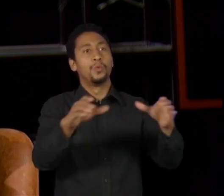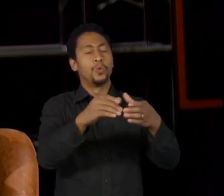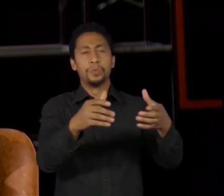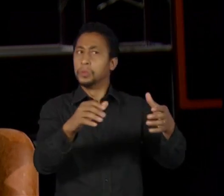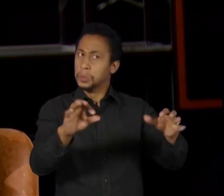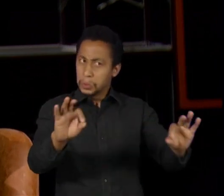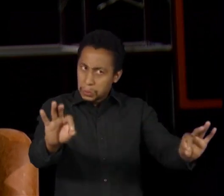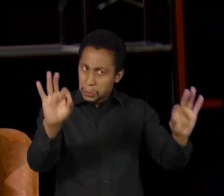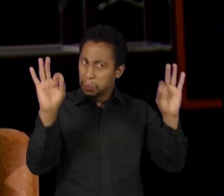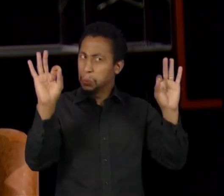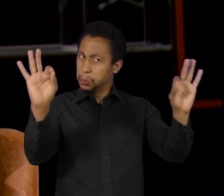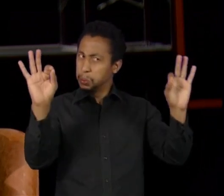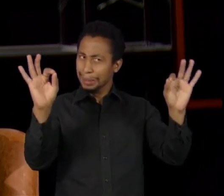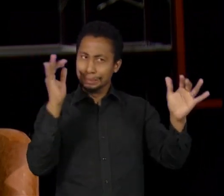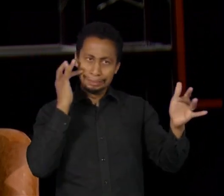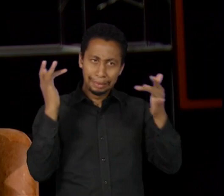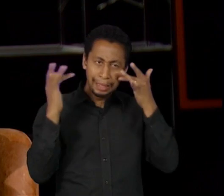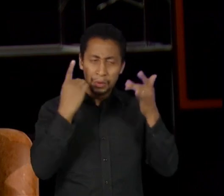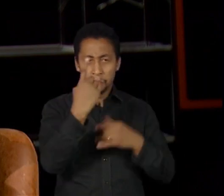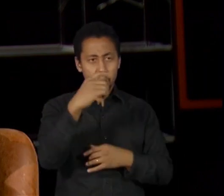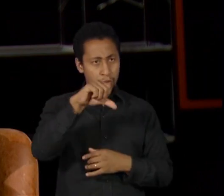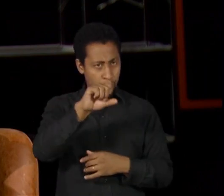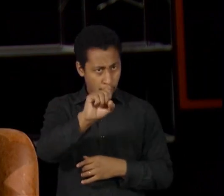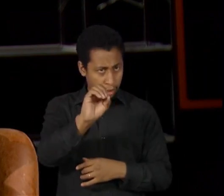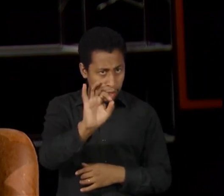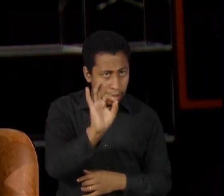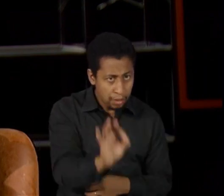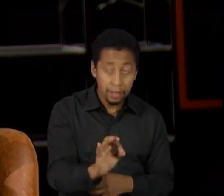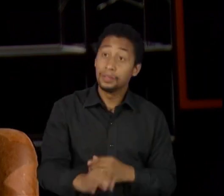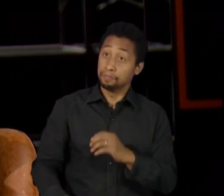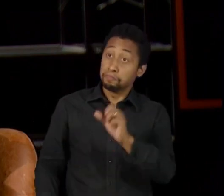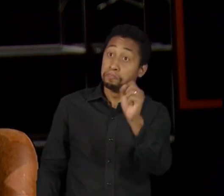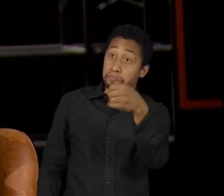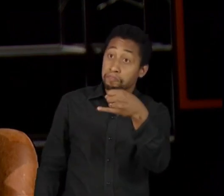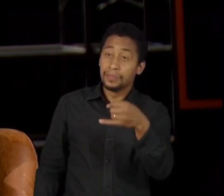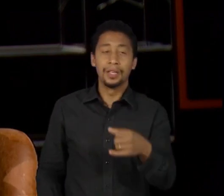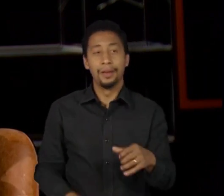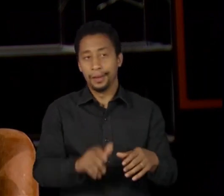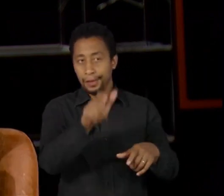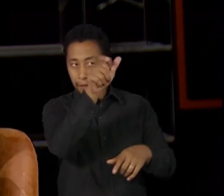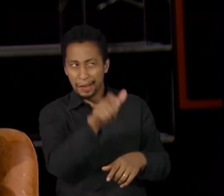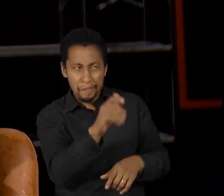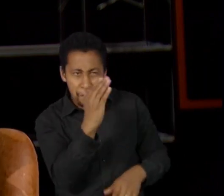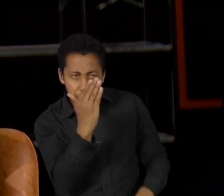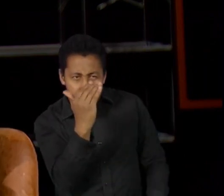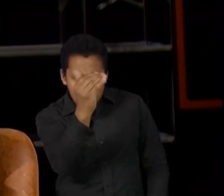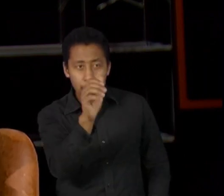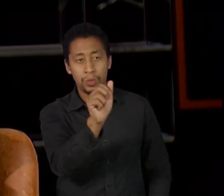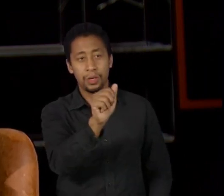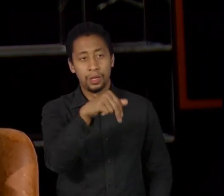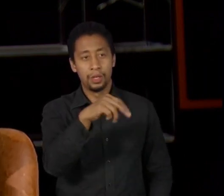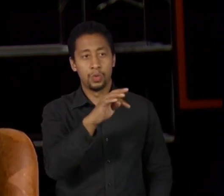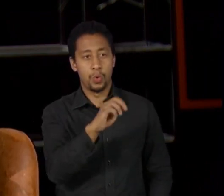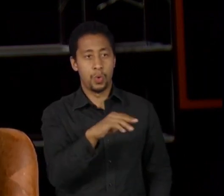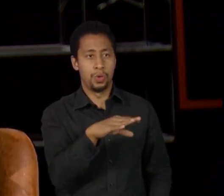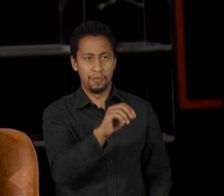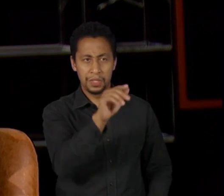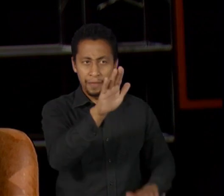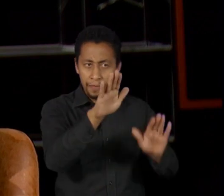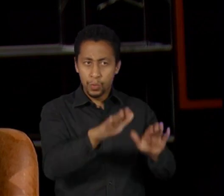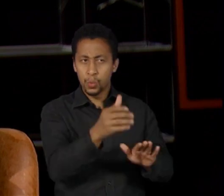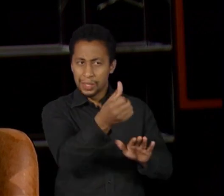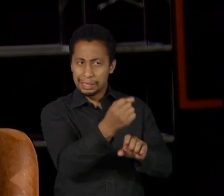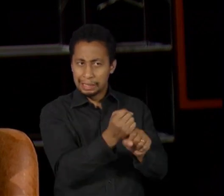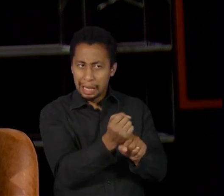foi a Companhia Estável de Repertório, capitaneada pelo Antônio Fagundes. Tal. Você ficou lá uns 6 anos, mais ou menos, participou